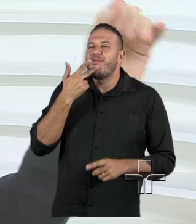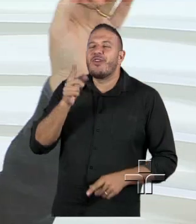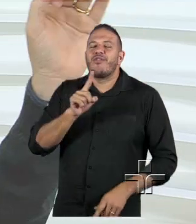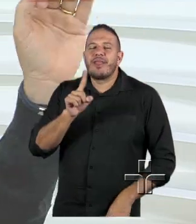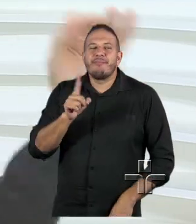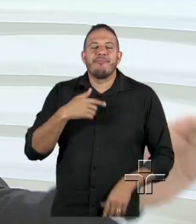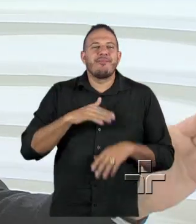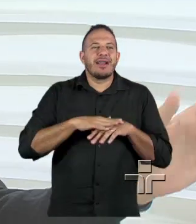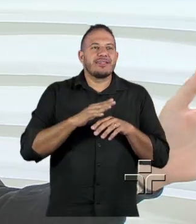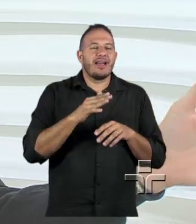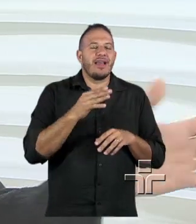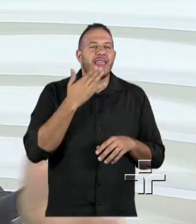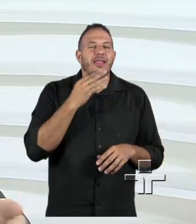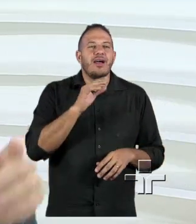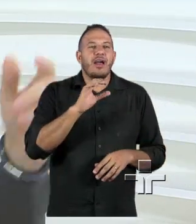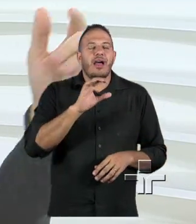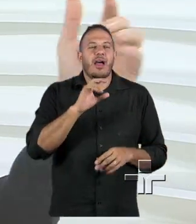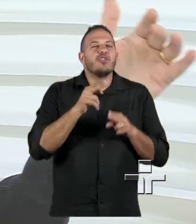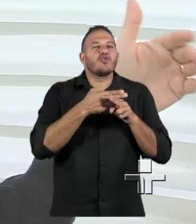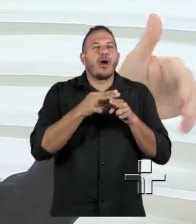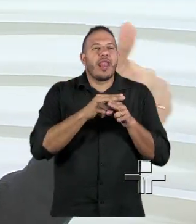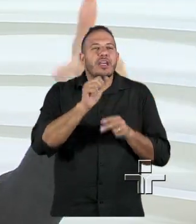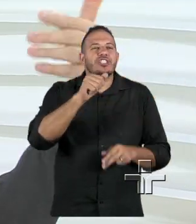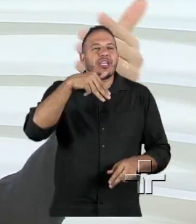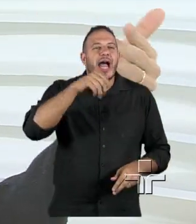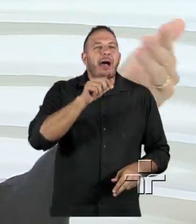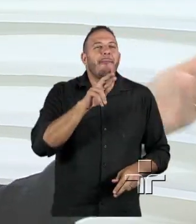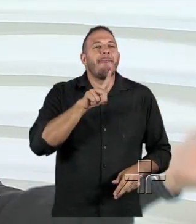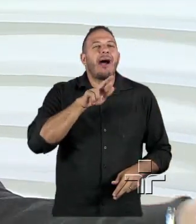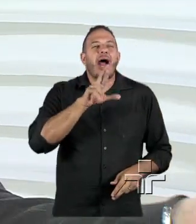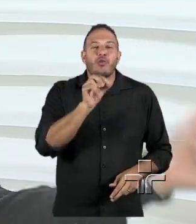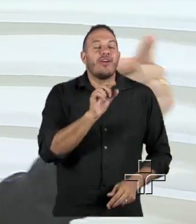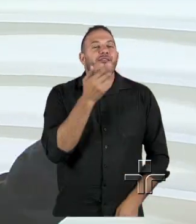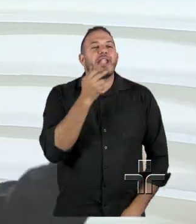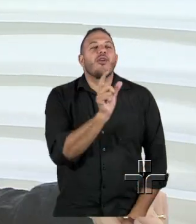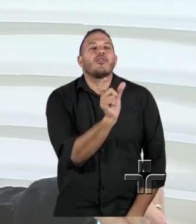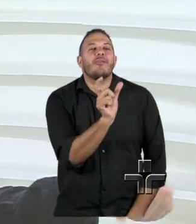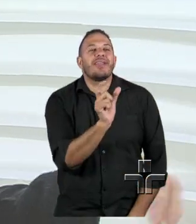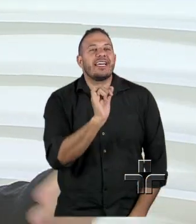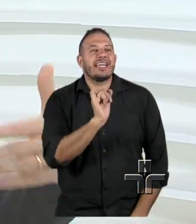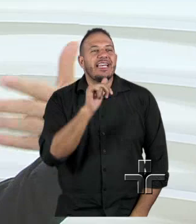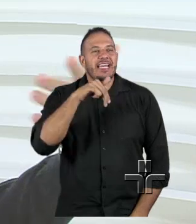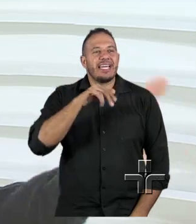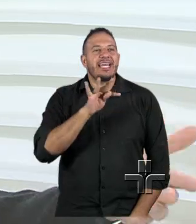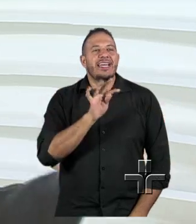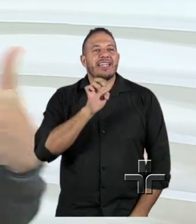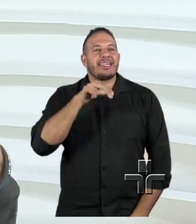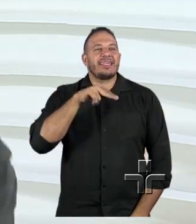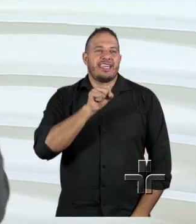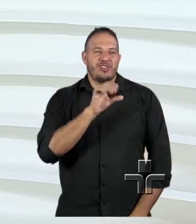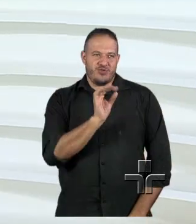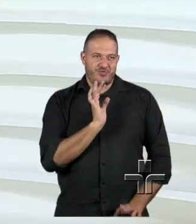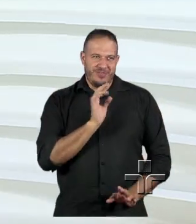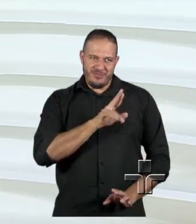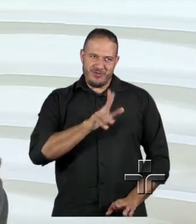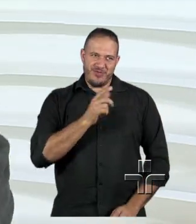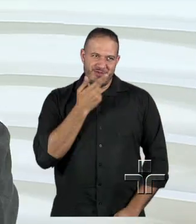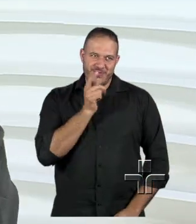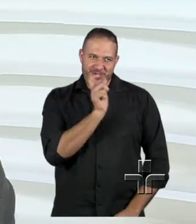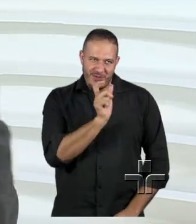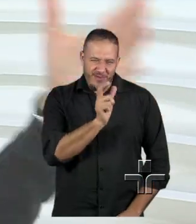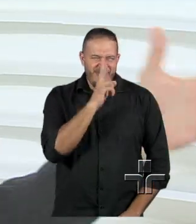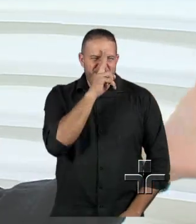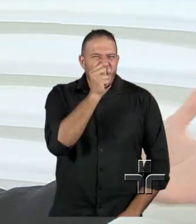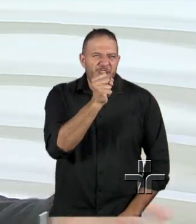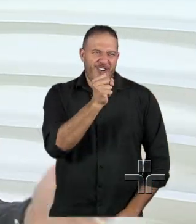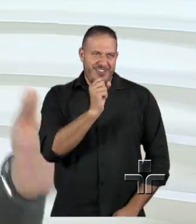é chocolate intenso, é intensidade. E conforme é a qualidade do cacau que você processa, no caso nós com fazendas